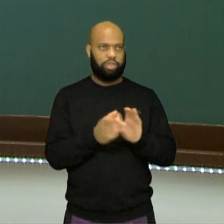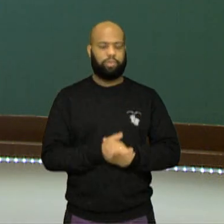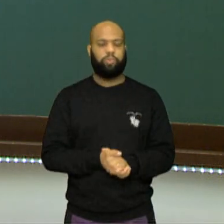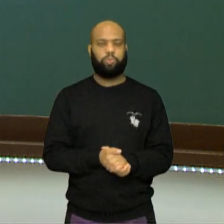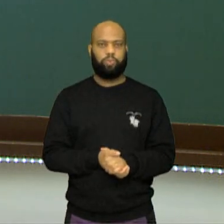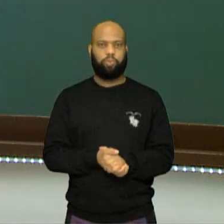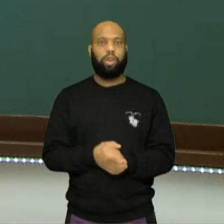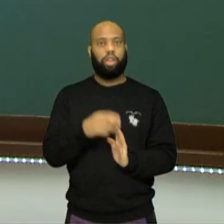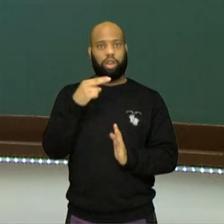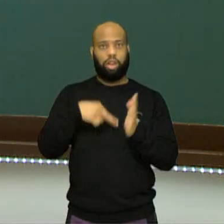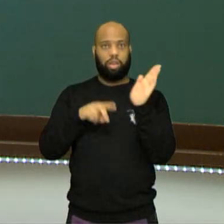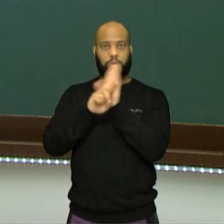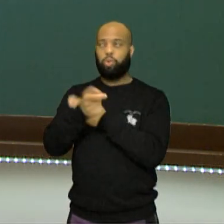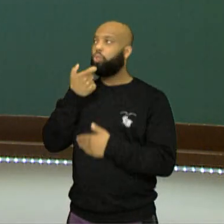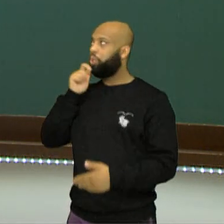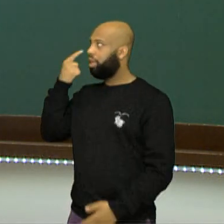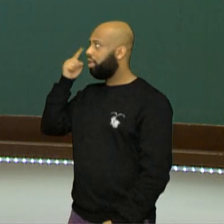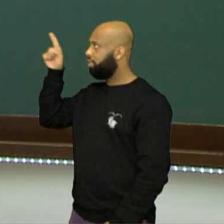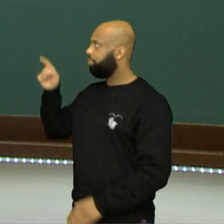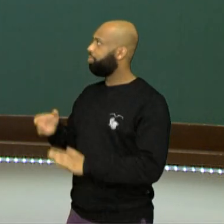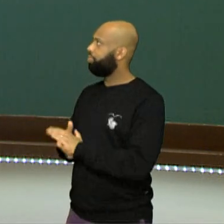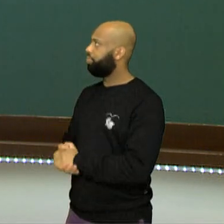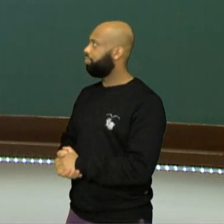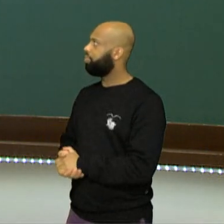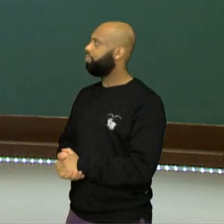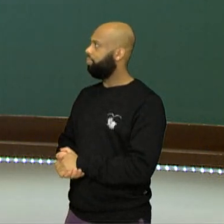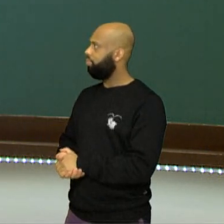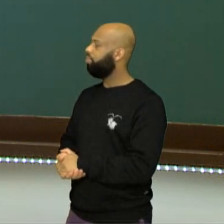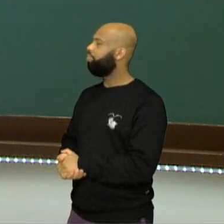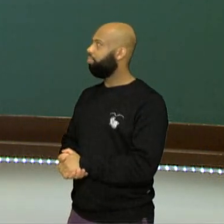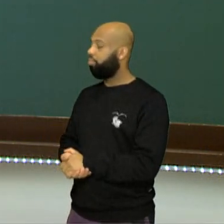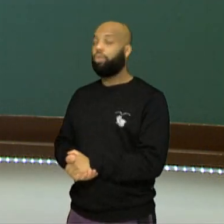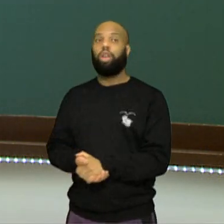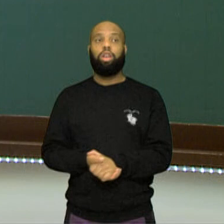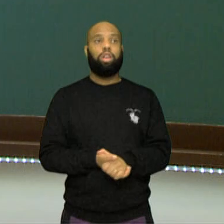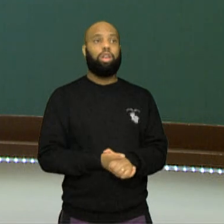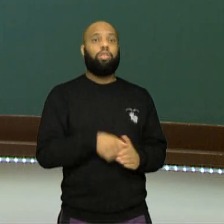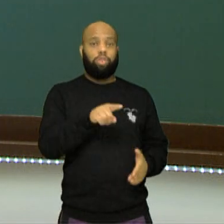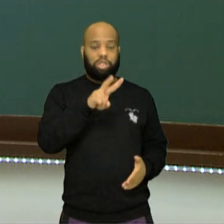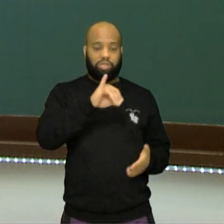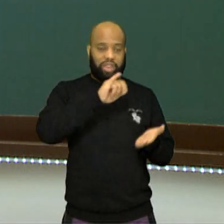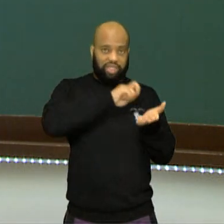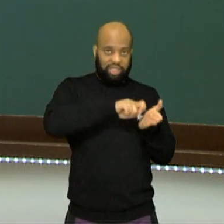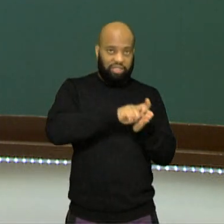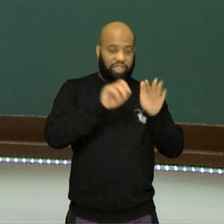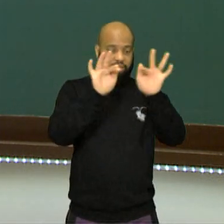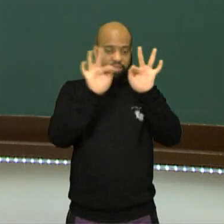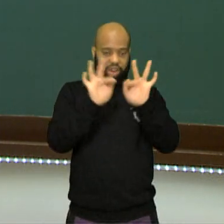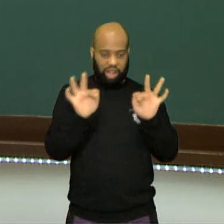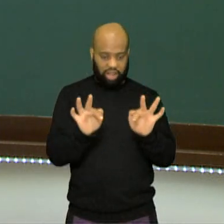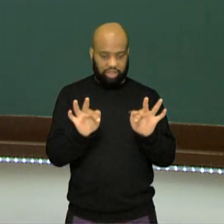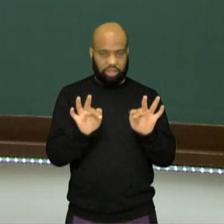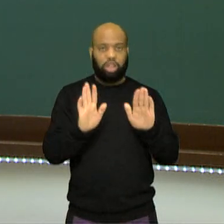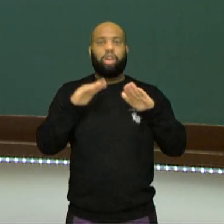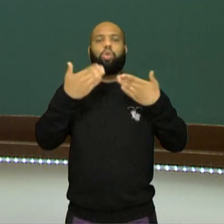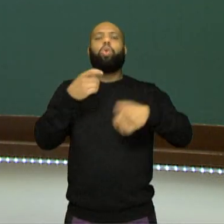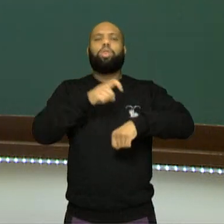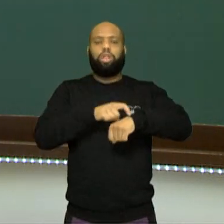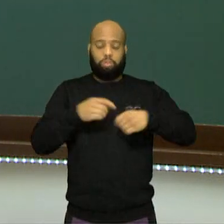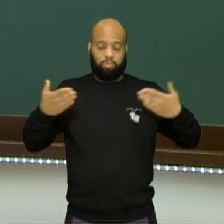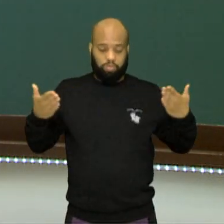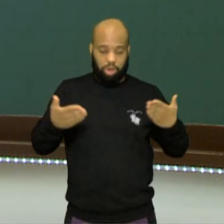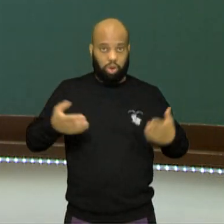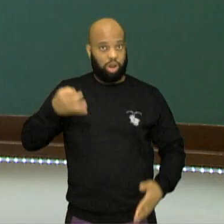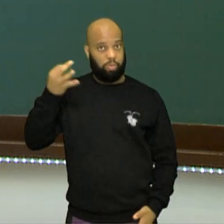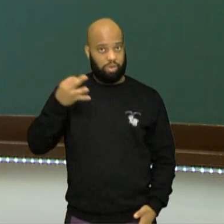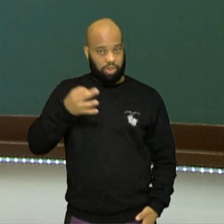Write sentences in the present perfect with since and for. Escreva frases no presente perfeito com o since e o for.